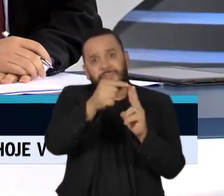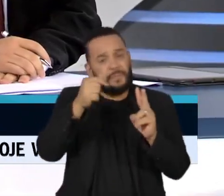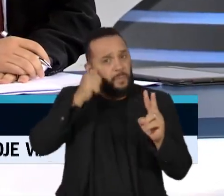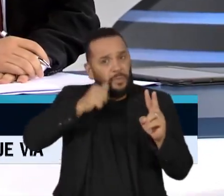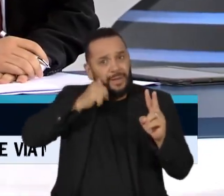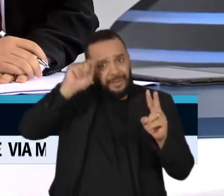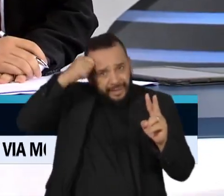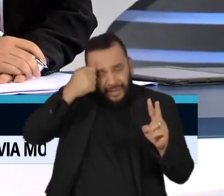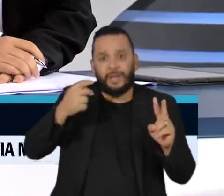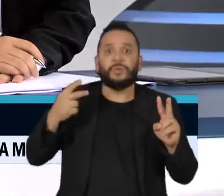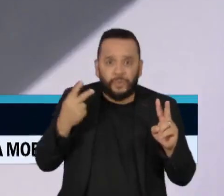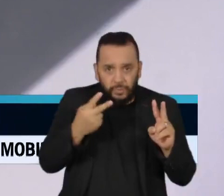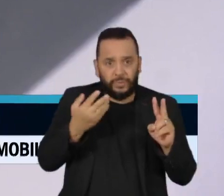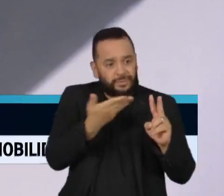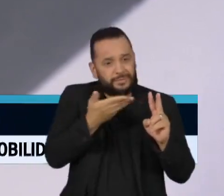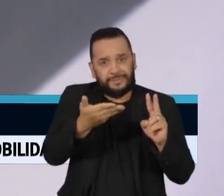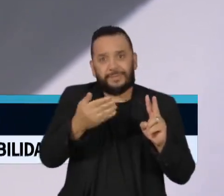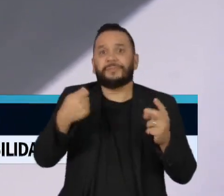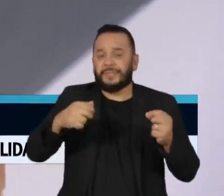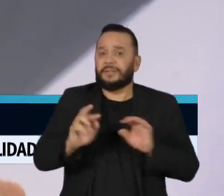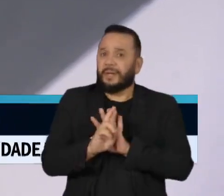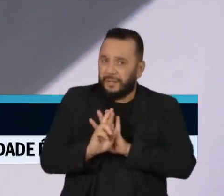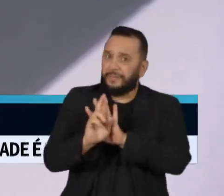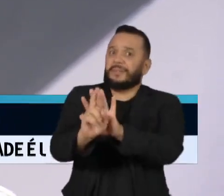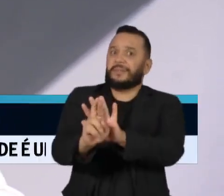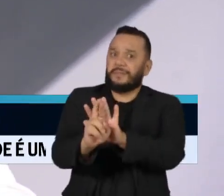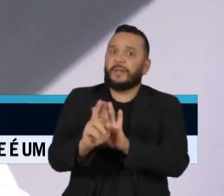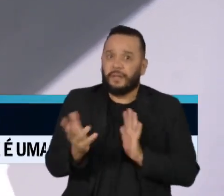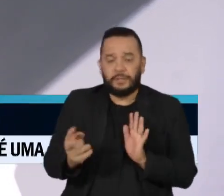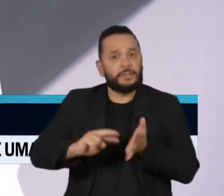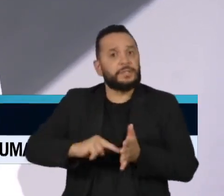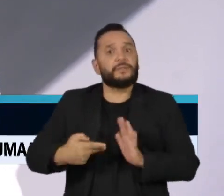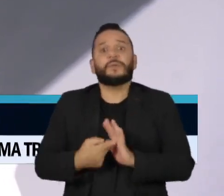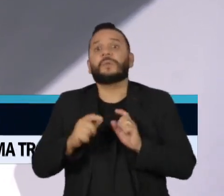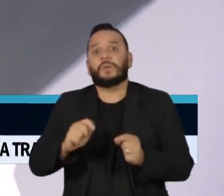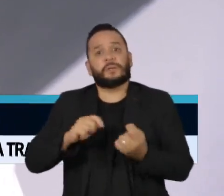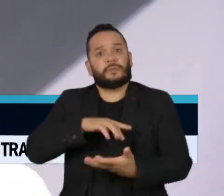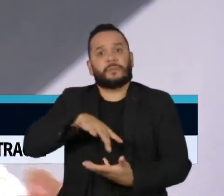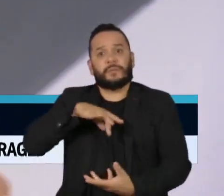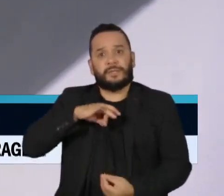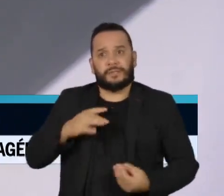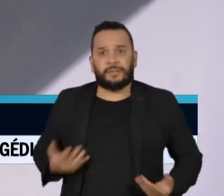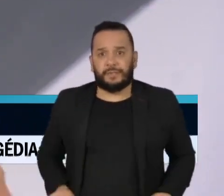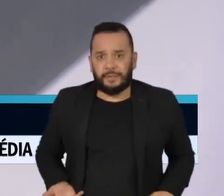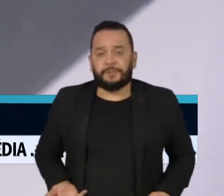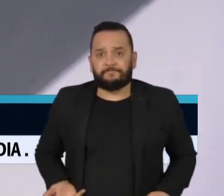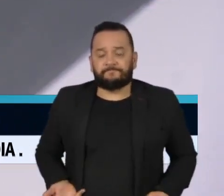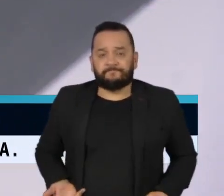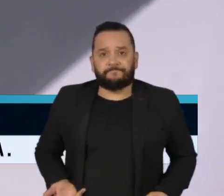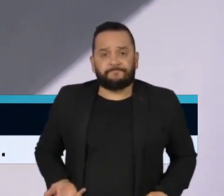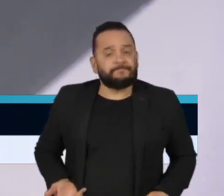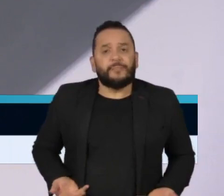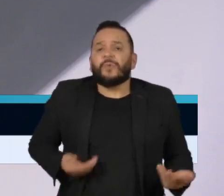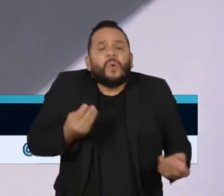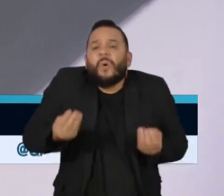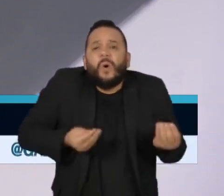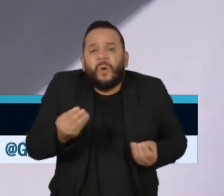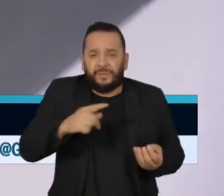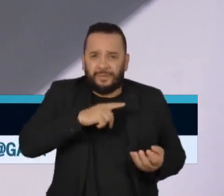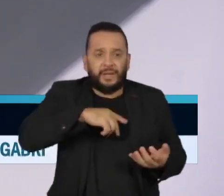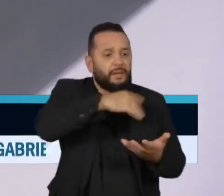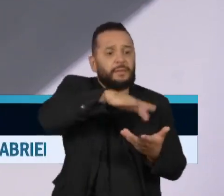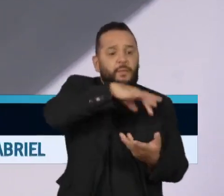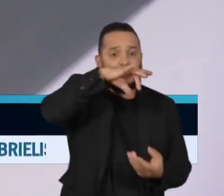governo. Porque representatividade significa também democracia. Como é que a gente tem uma democracia em que uma